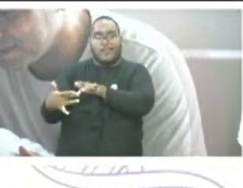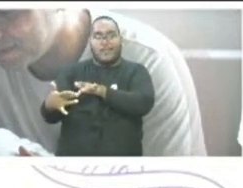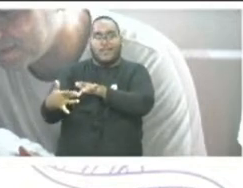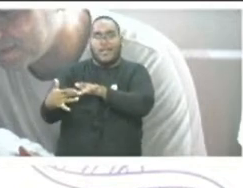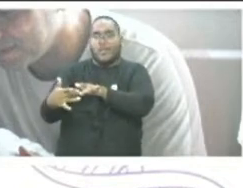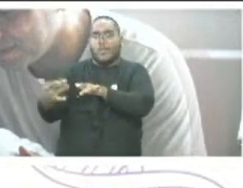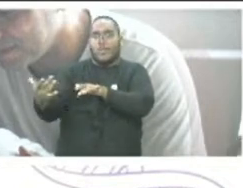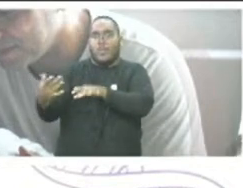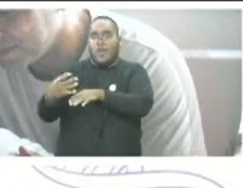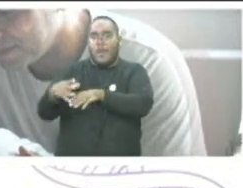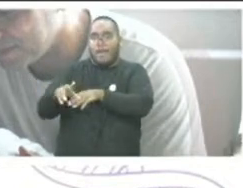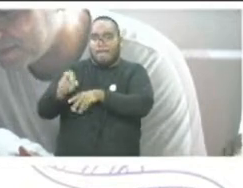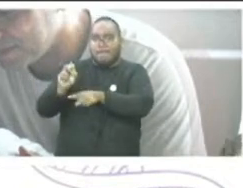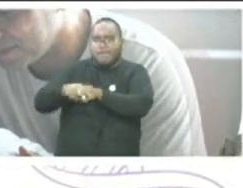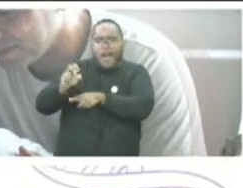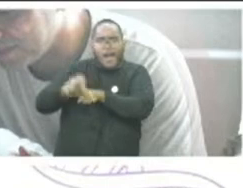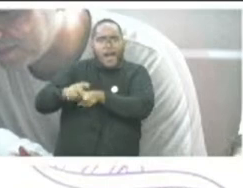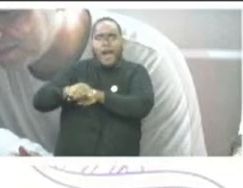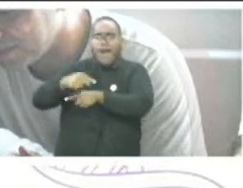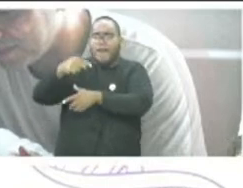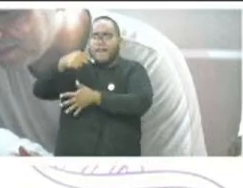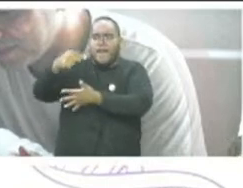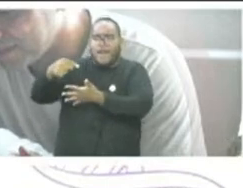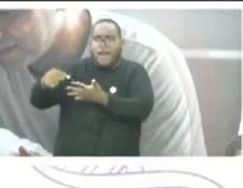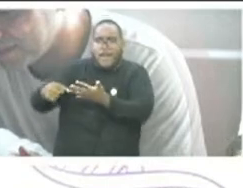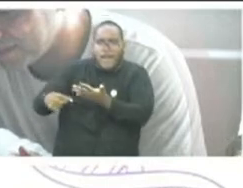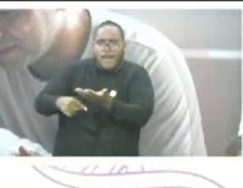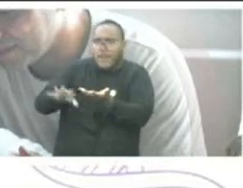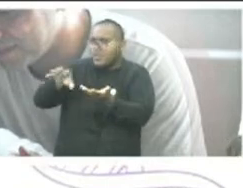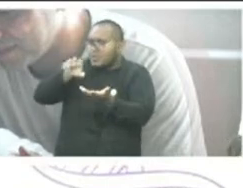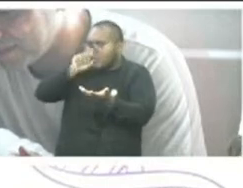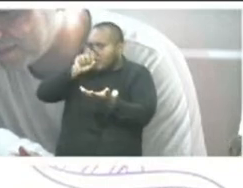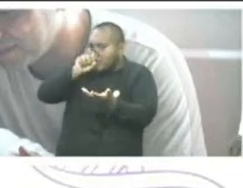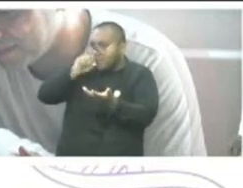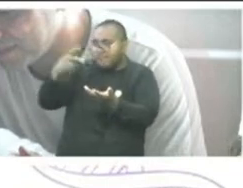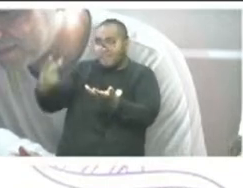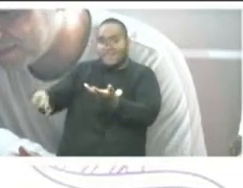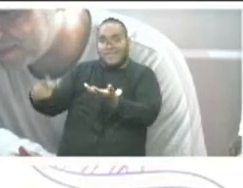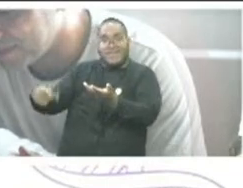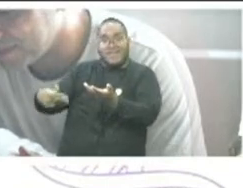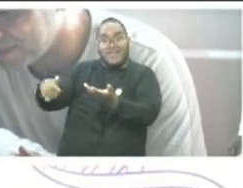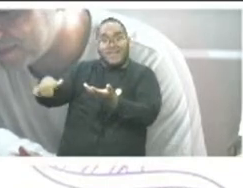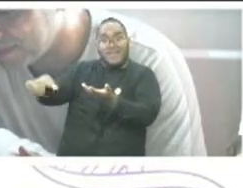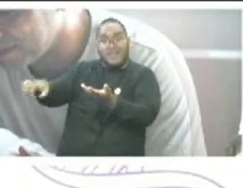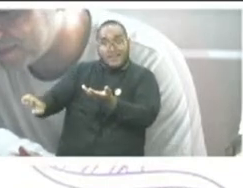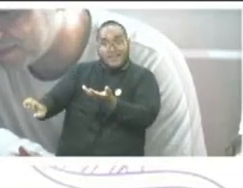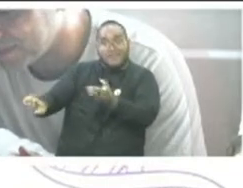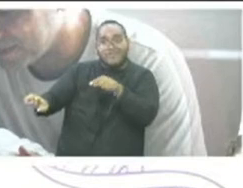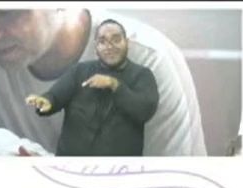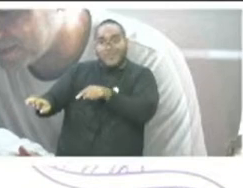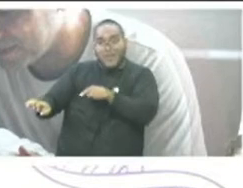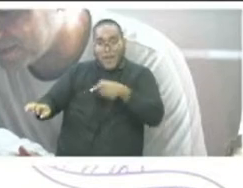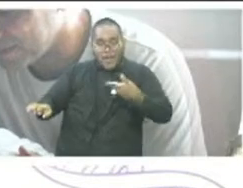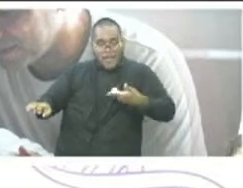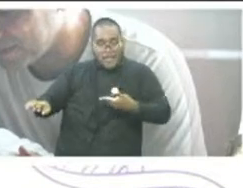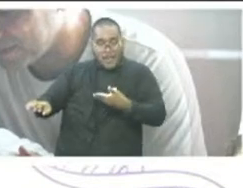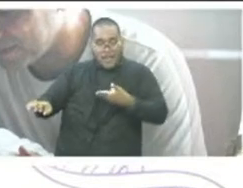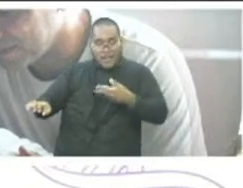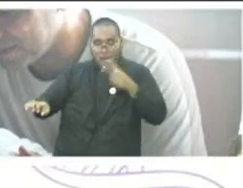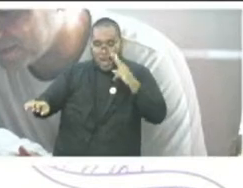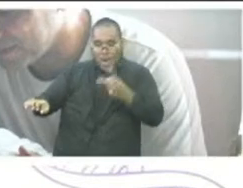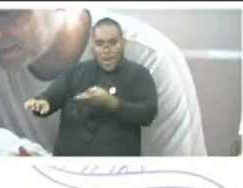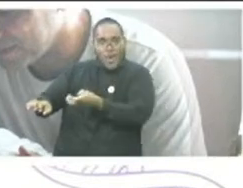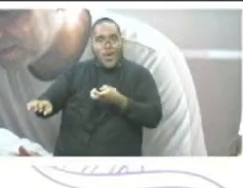bactérias, micro-organismos, cheiros que a mãe tem. Então, o bebê ele reconhece a mãe a partir